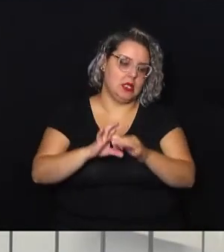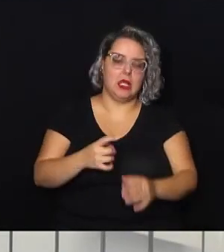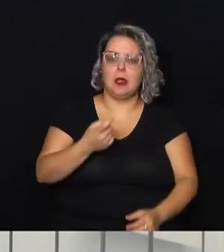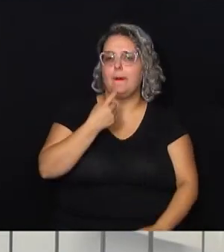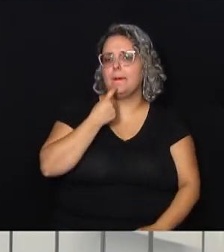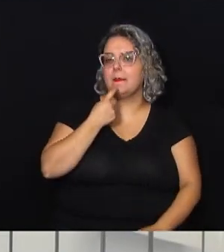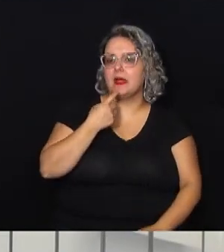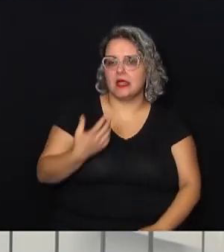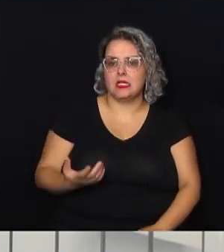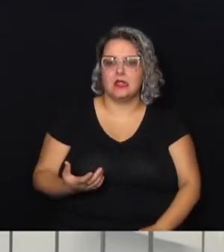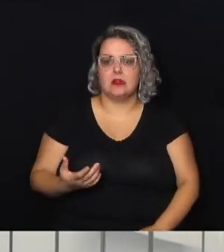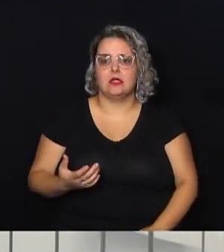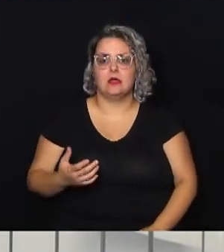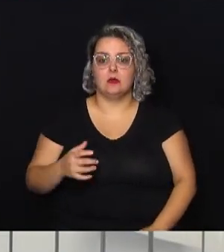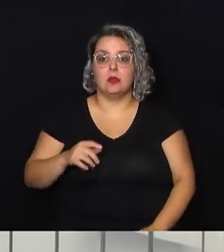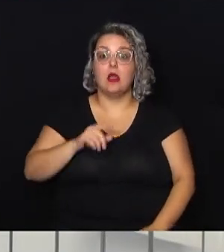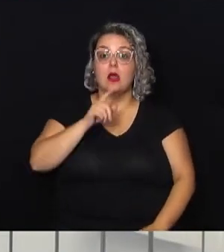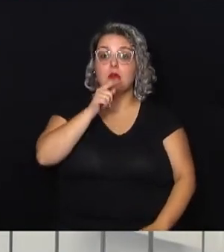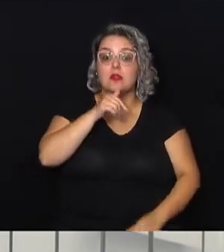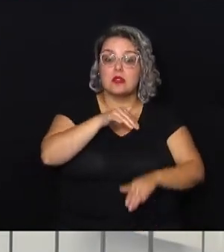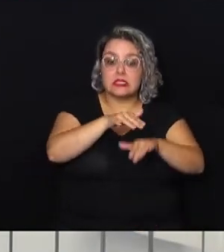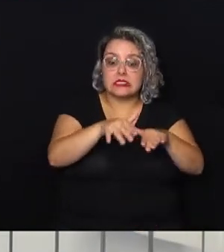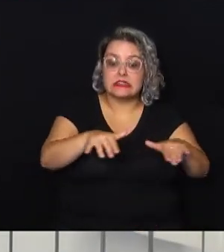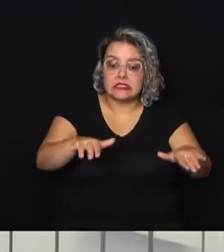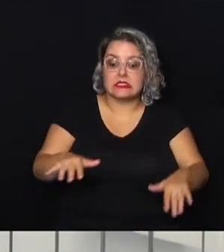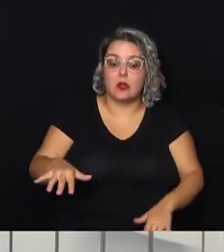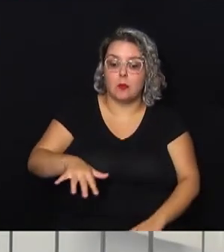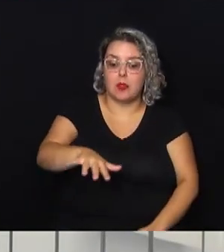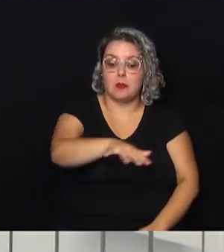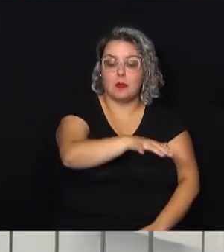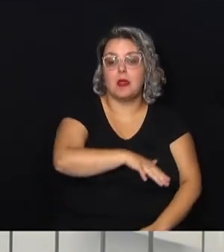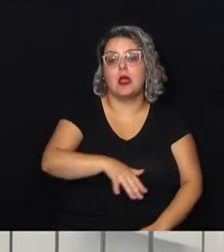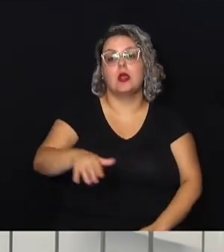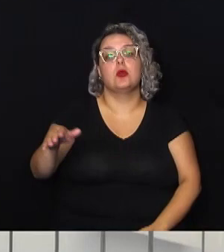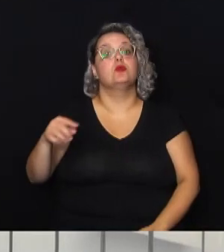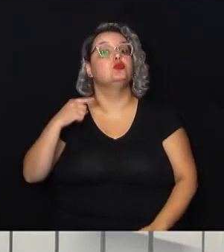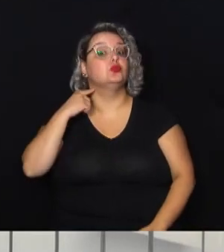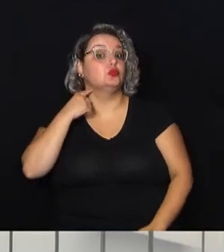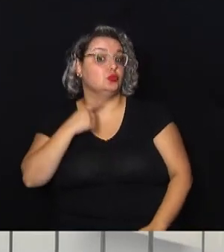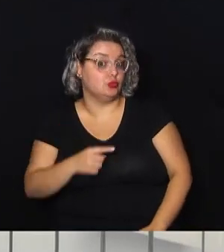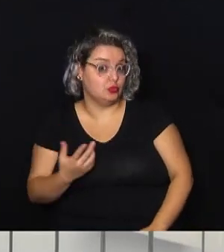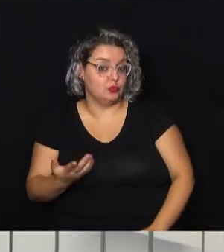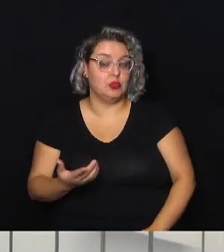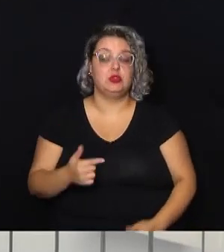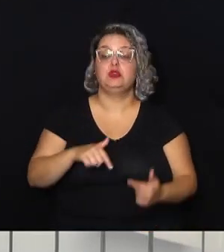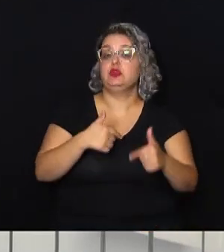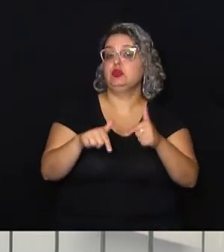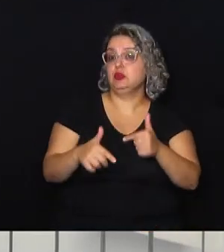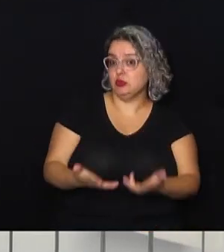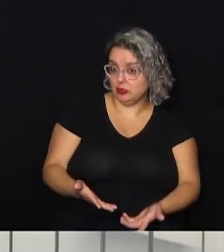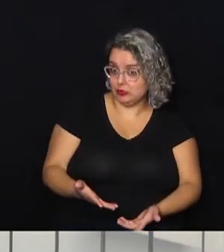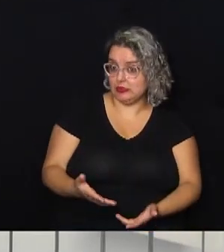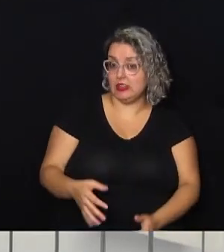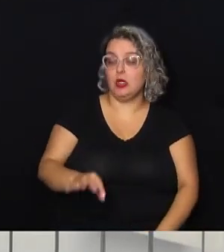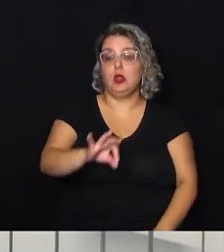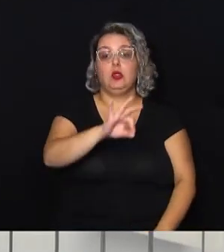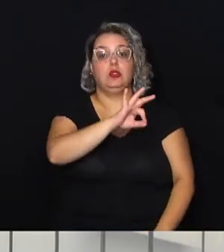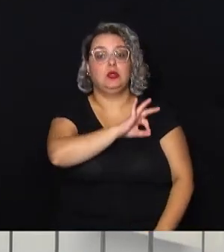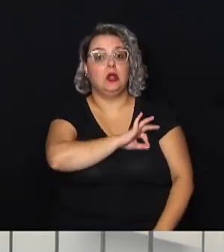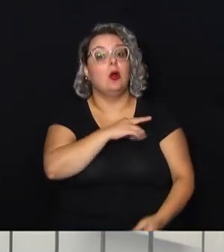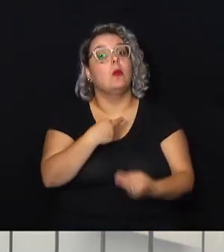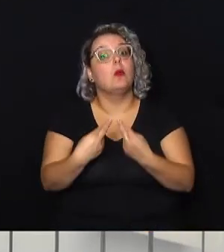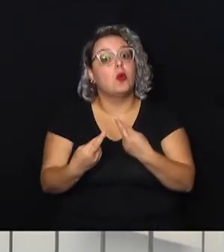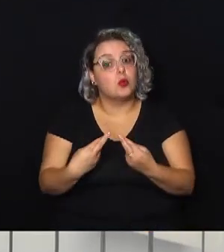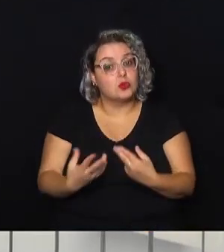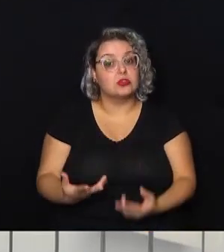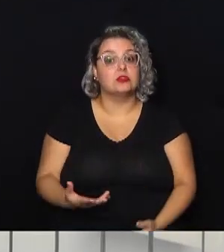Campinas, Circuito das Águas com os hotéis, tem o sul de Minas Gerais. Então, sobre o trabalho da Polícia Rodoviária,